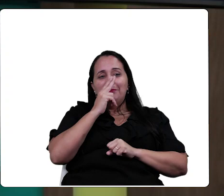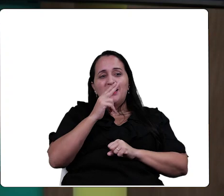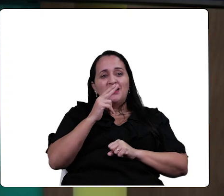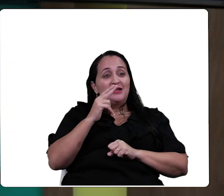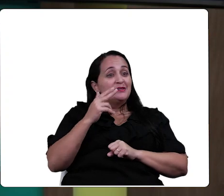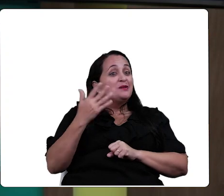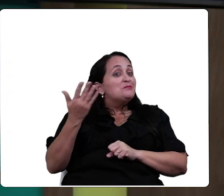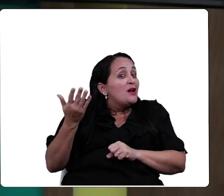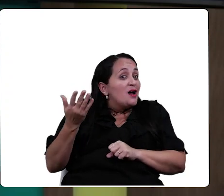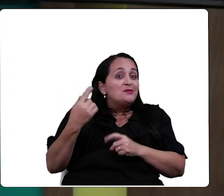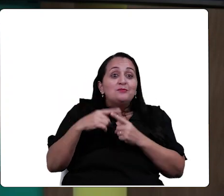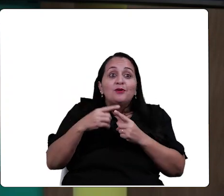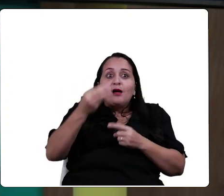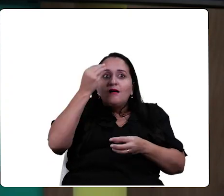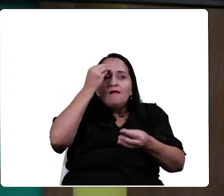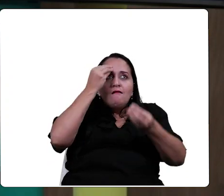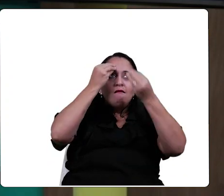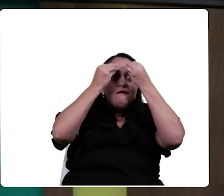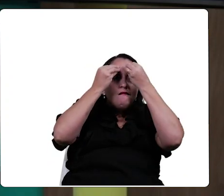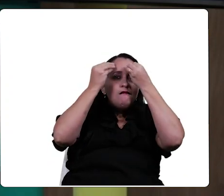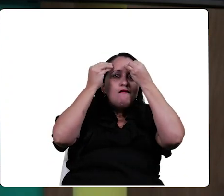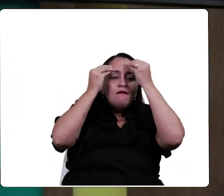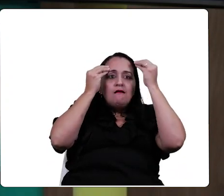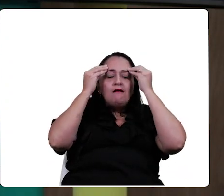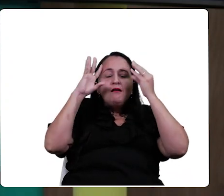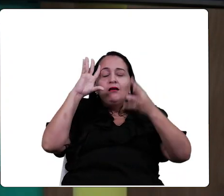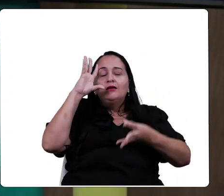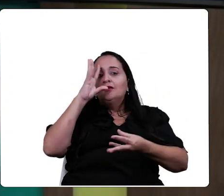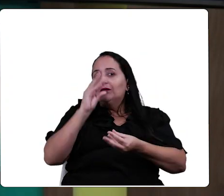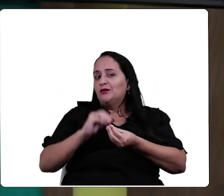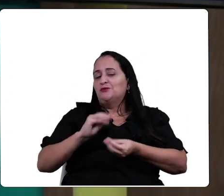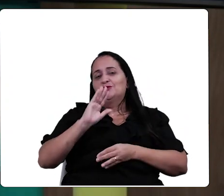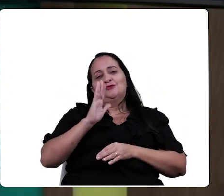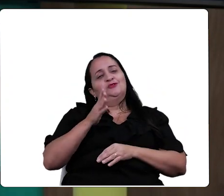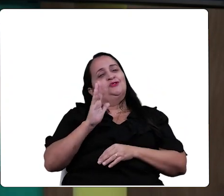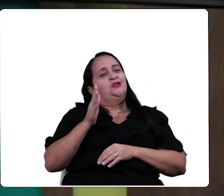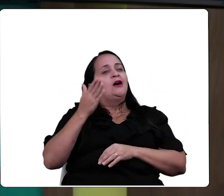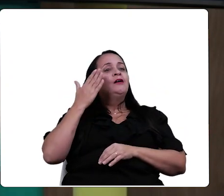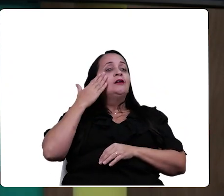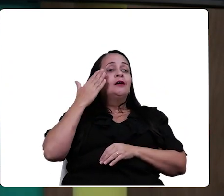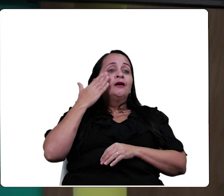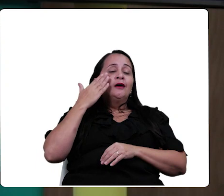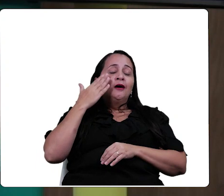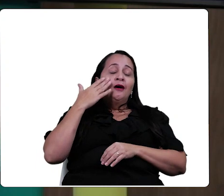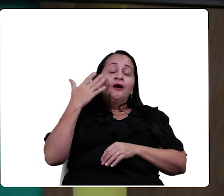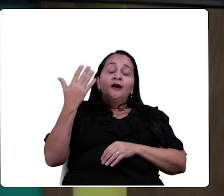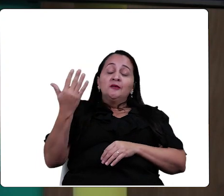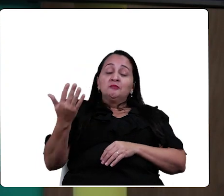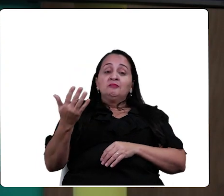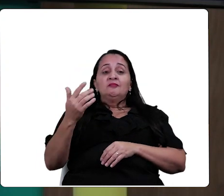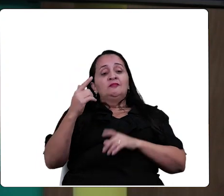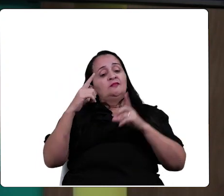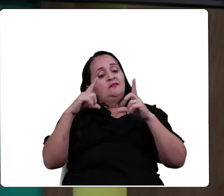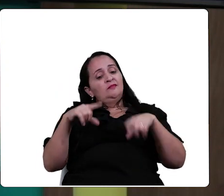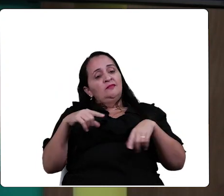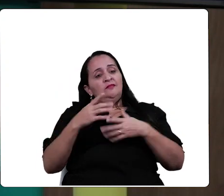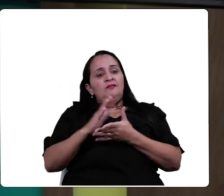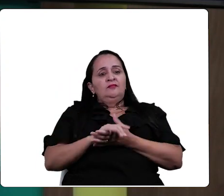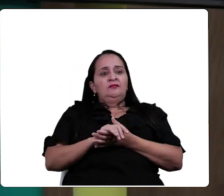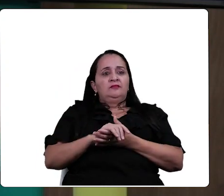sabe. Então, eu já sei, porque eu já vi em alguns lugares, principalmente relacionado a